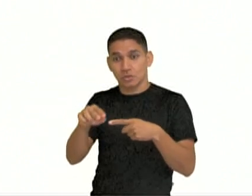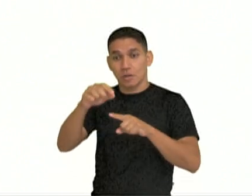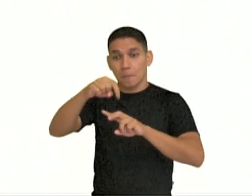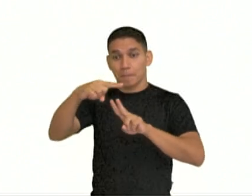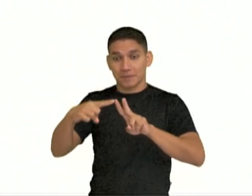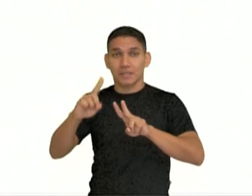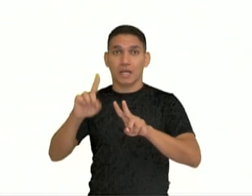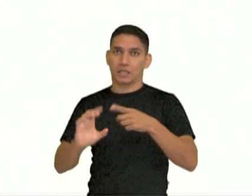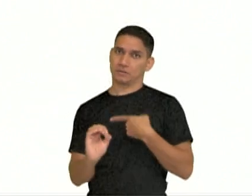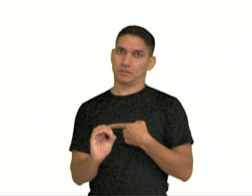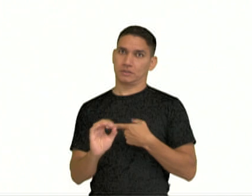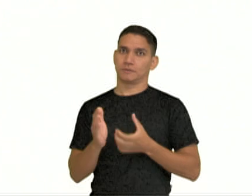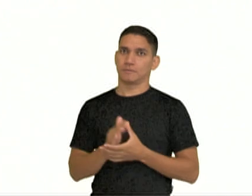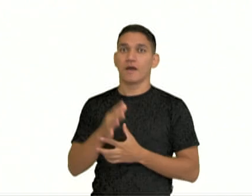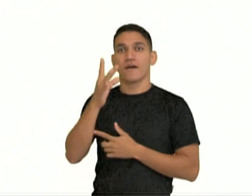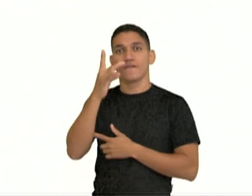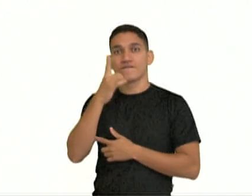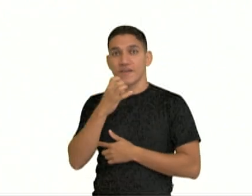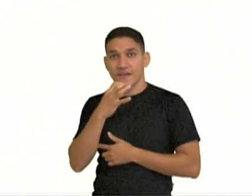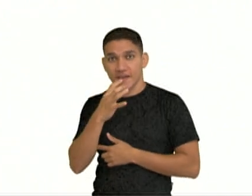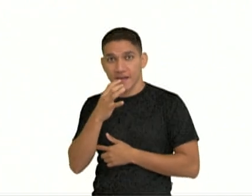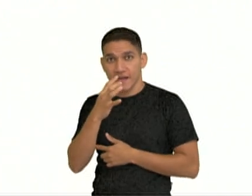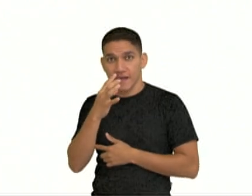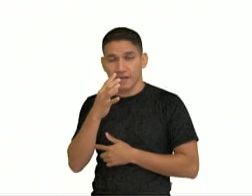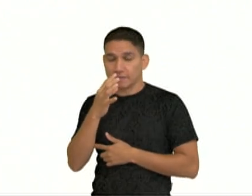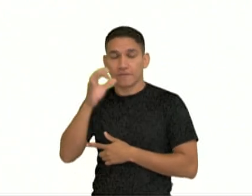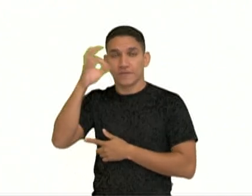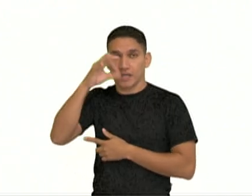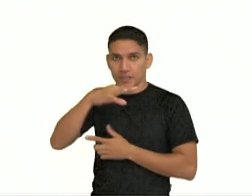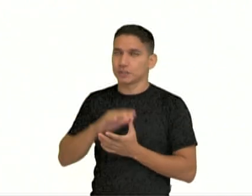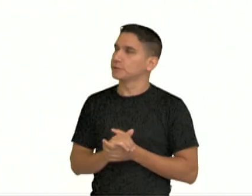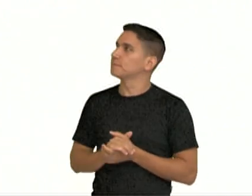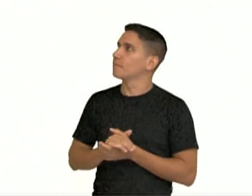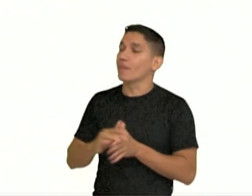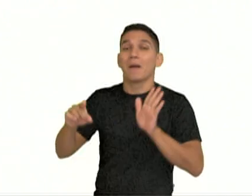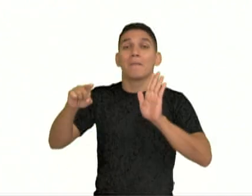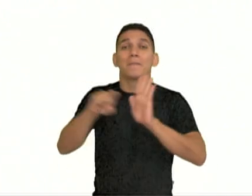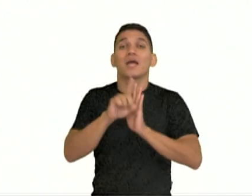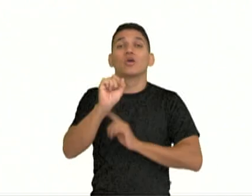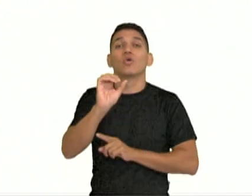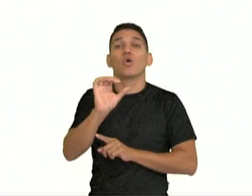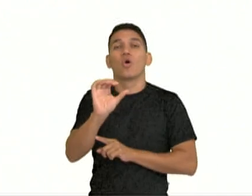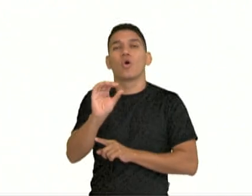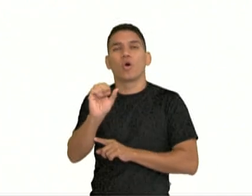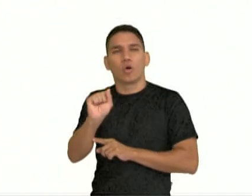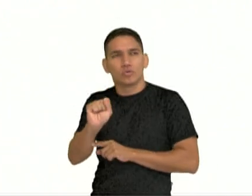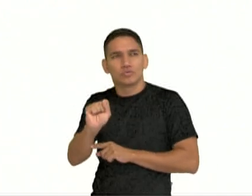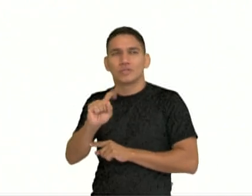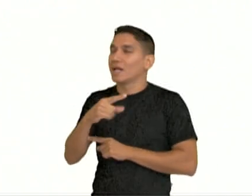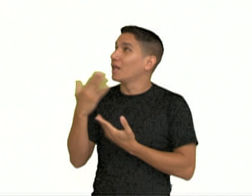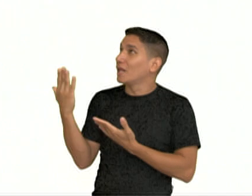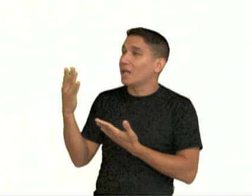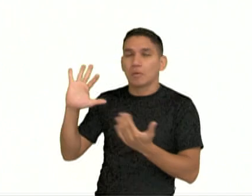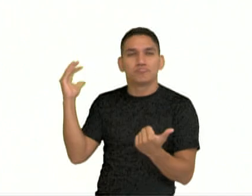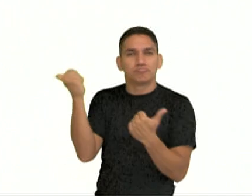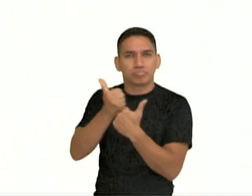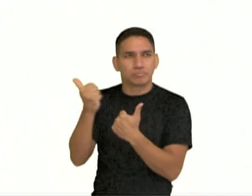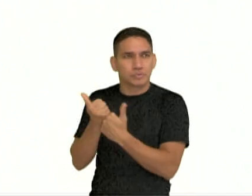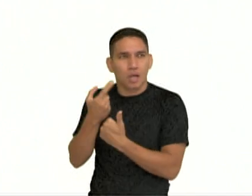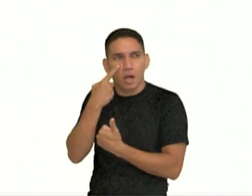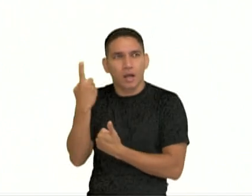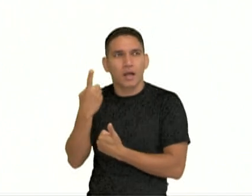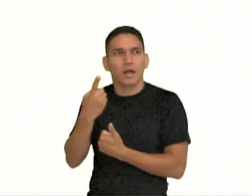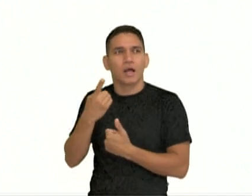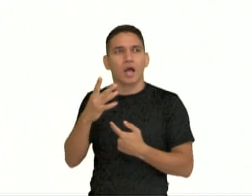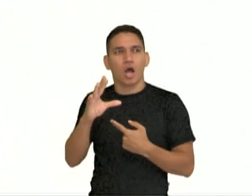aqui, e menos o cosseno, 2 vezes o cosseno de 2π. O